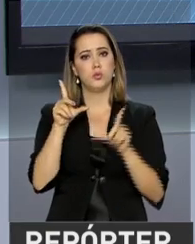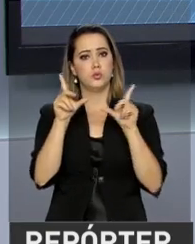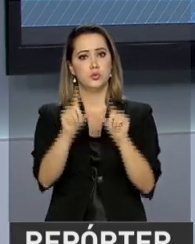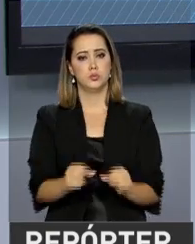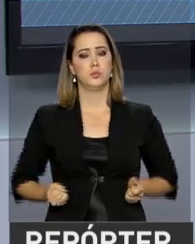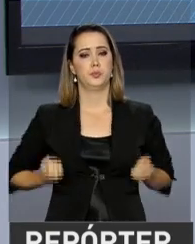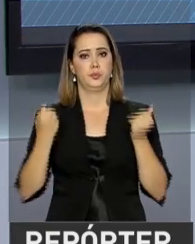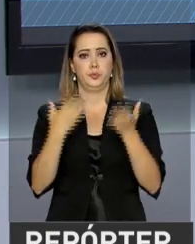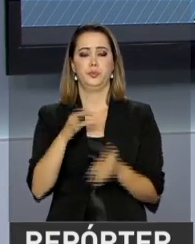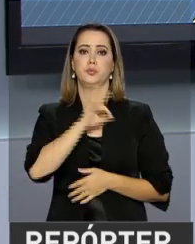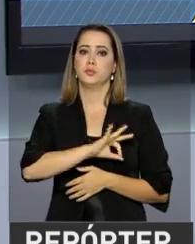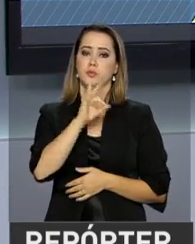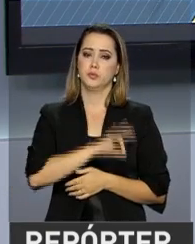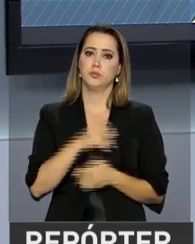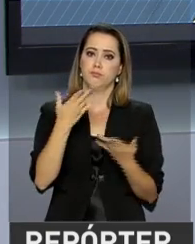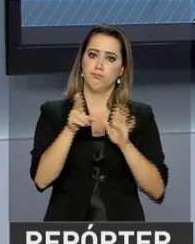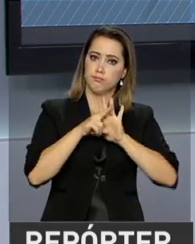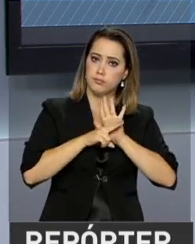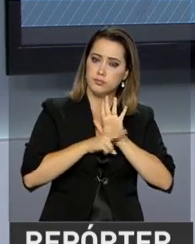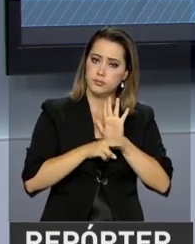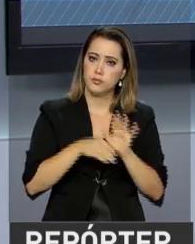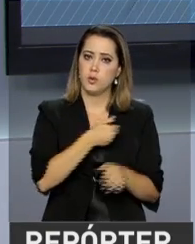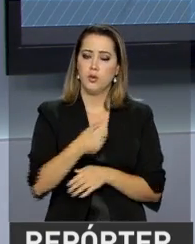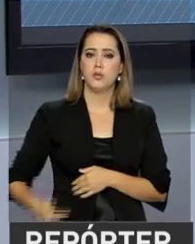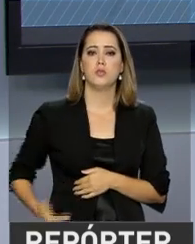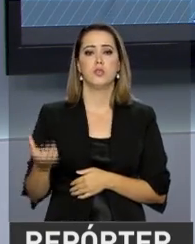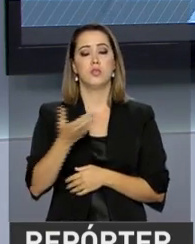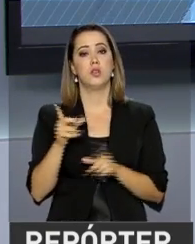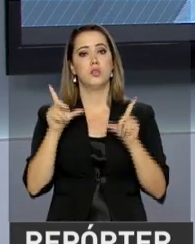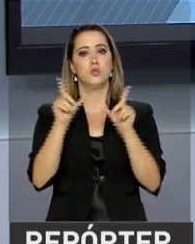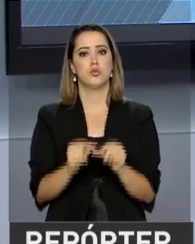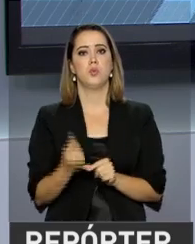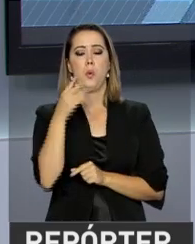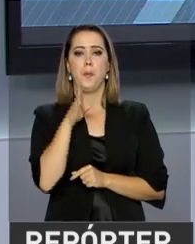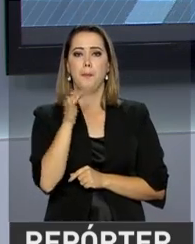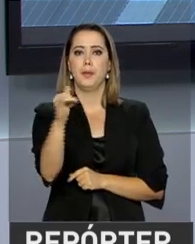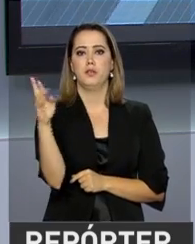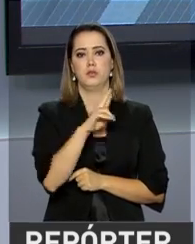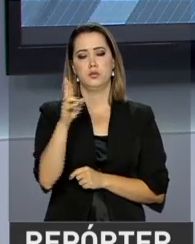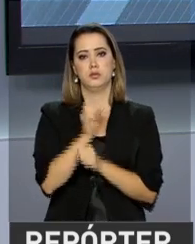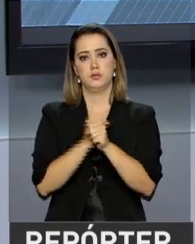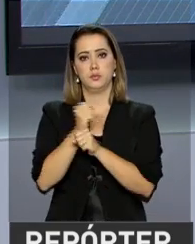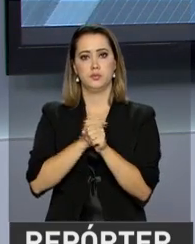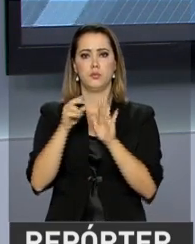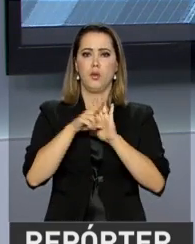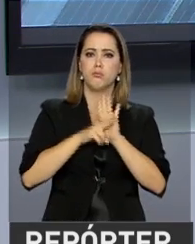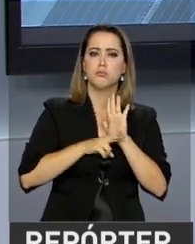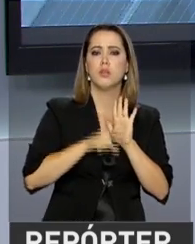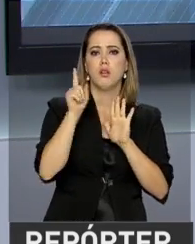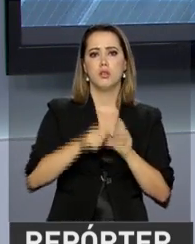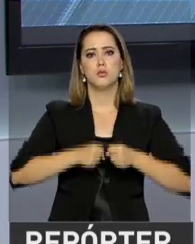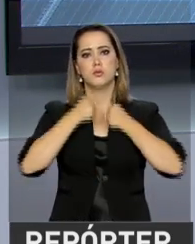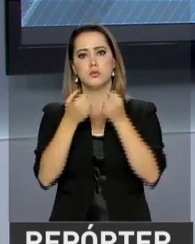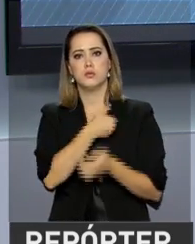governo com a folha de pagamento com a medida o governo espera reduzir o custo em até R 1 bilhão deais por ano a medida faz parte